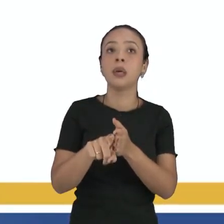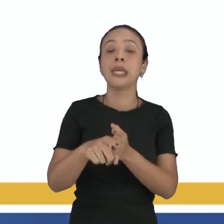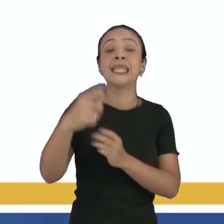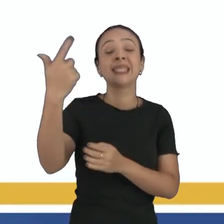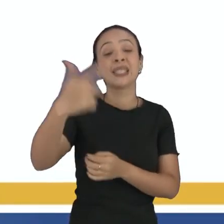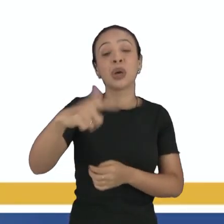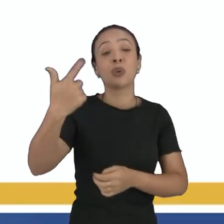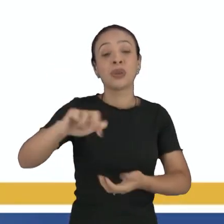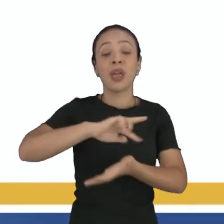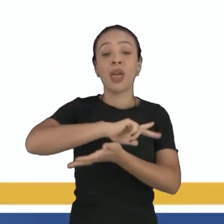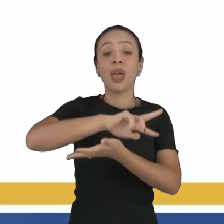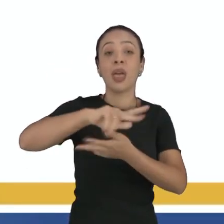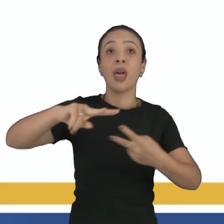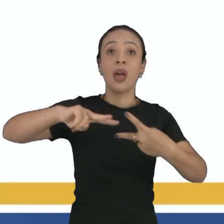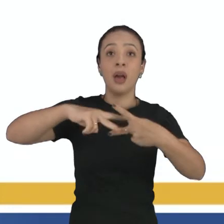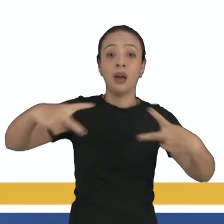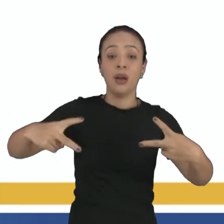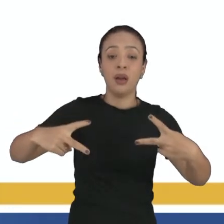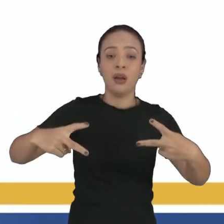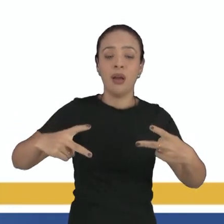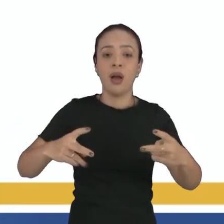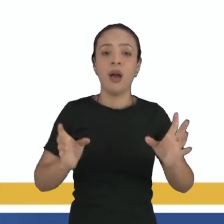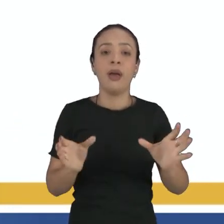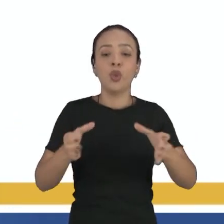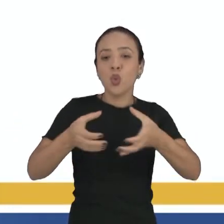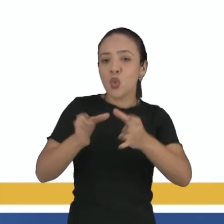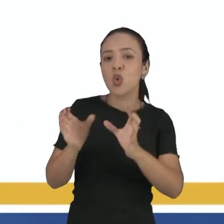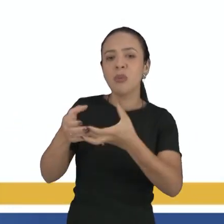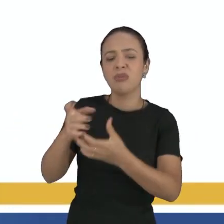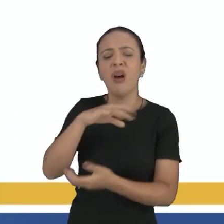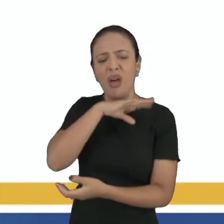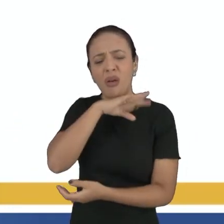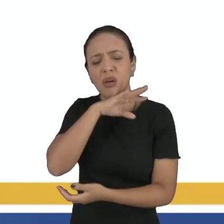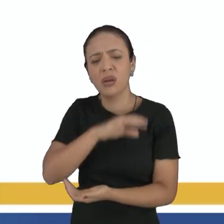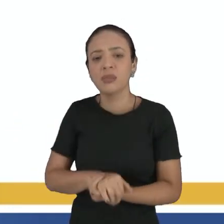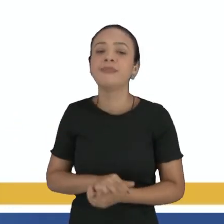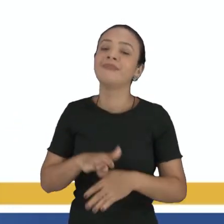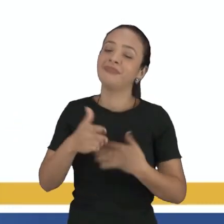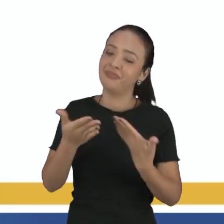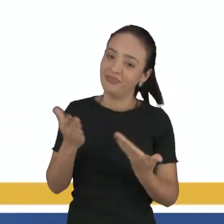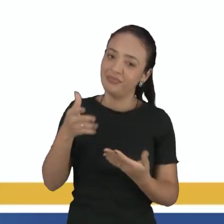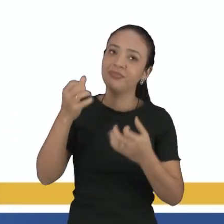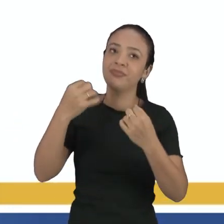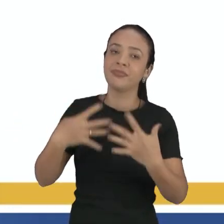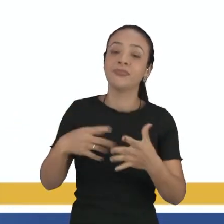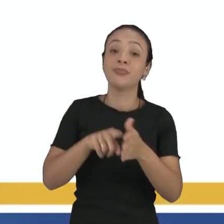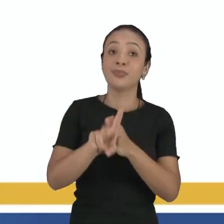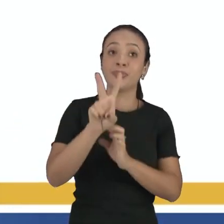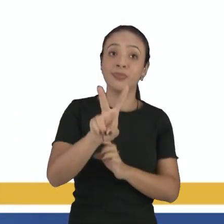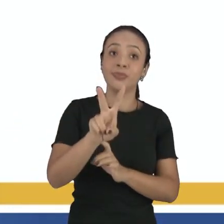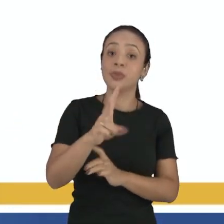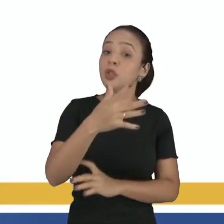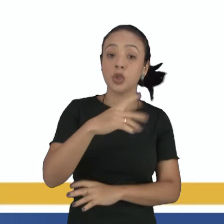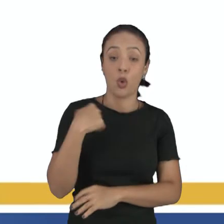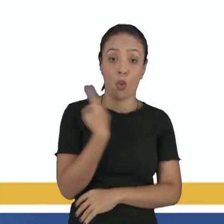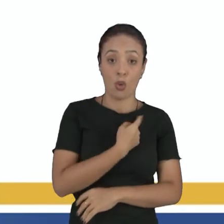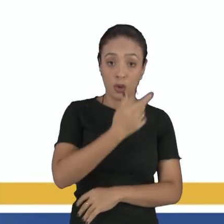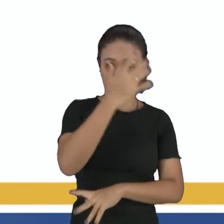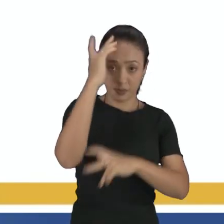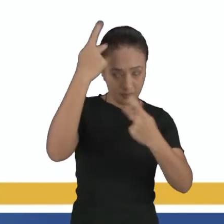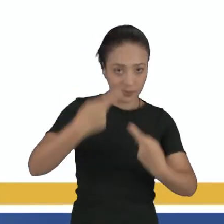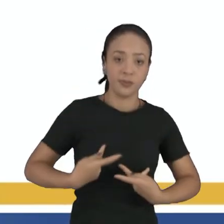de variabilidade genética em uma população é algo ruim? Acabei de explicar para vocês, né? E a 2: os seres